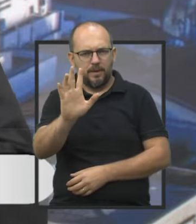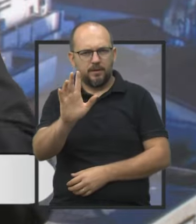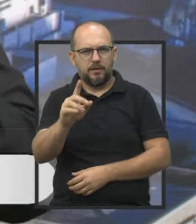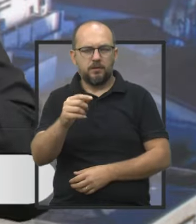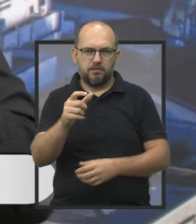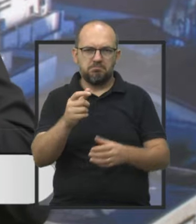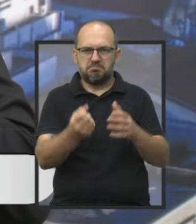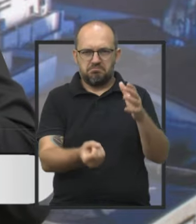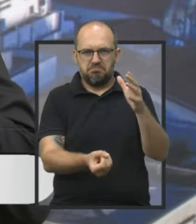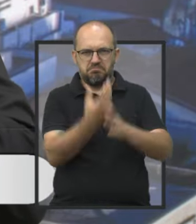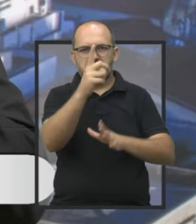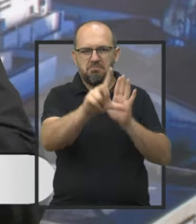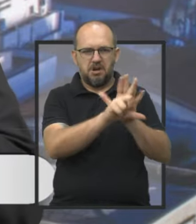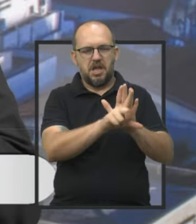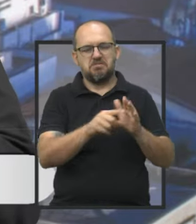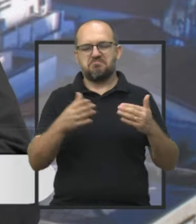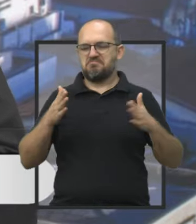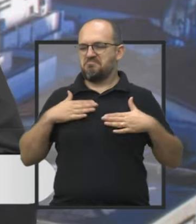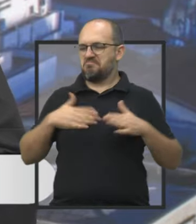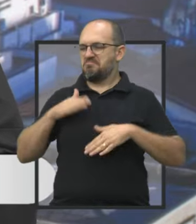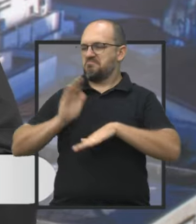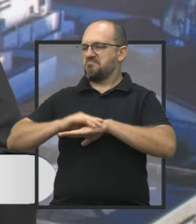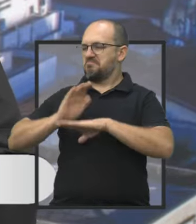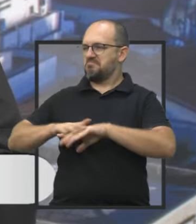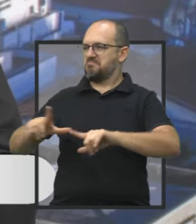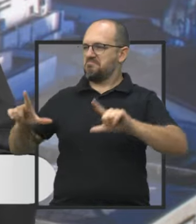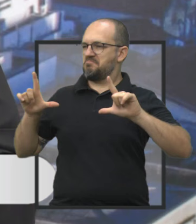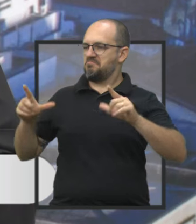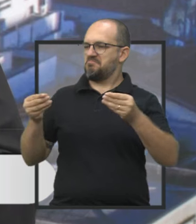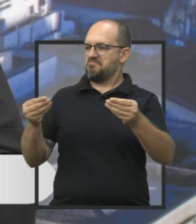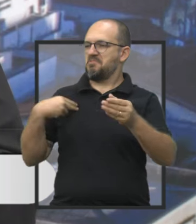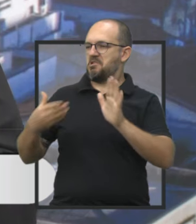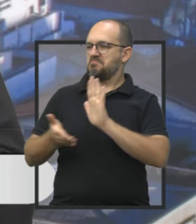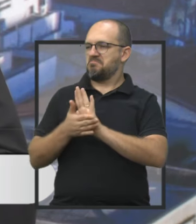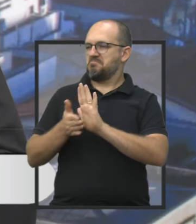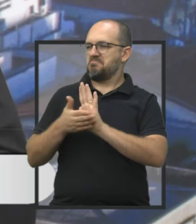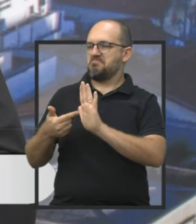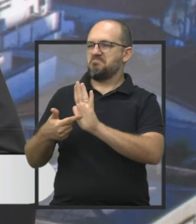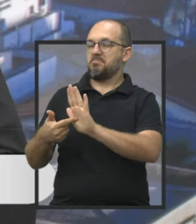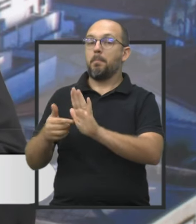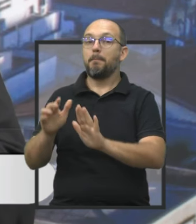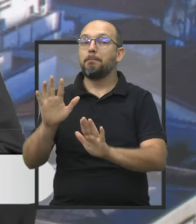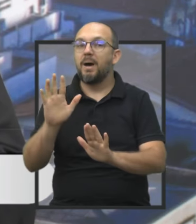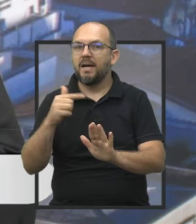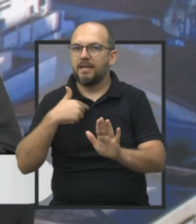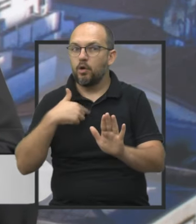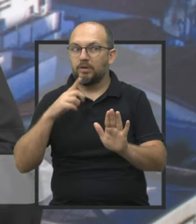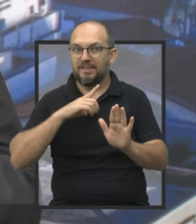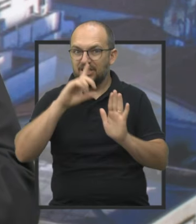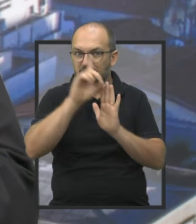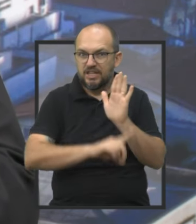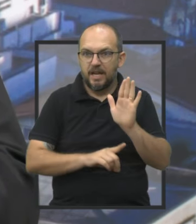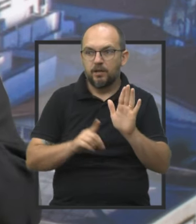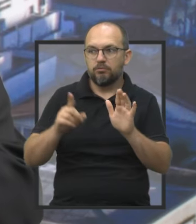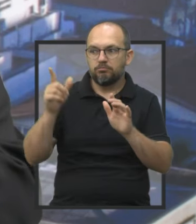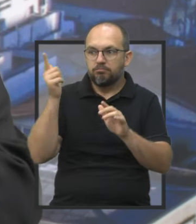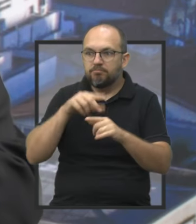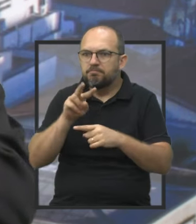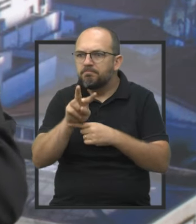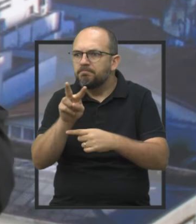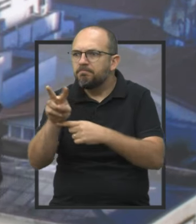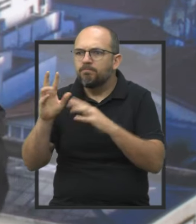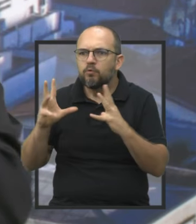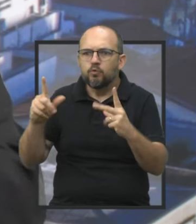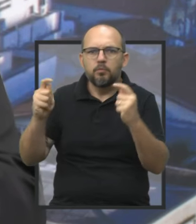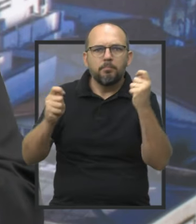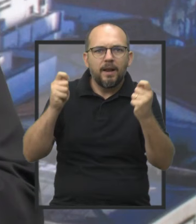fazer a lei, eu ter o louro de ser o autor e muitas vezes esse direito nunca vai ser concretizado.